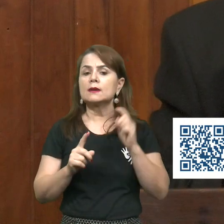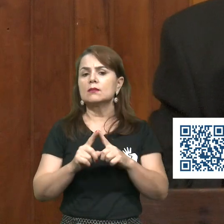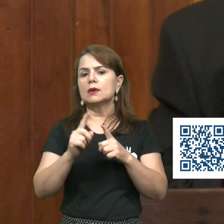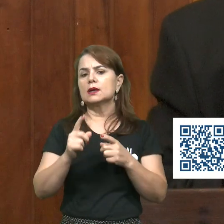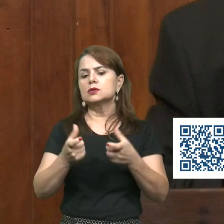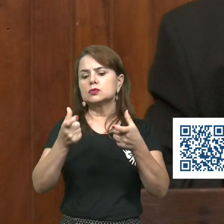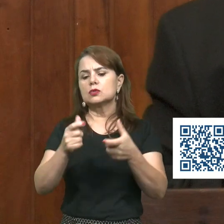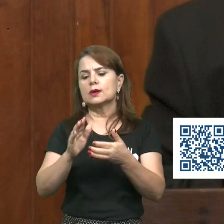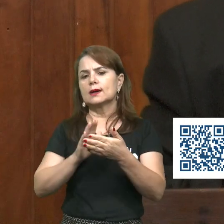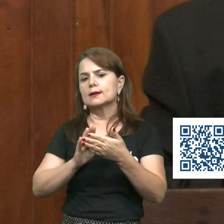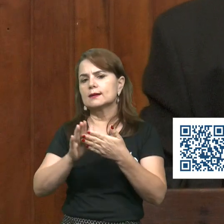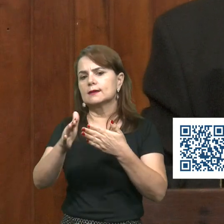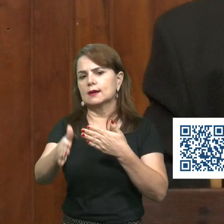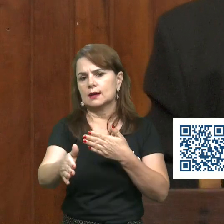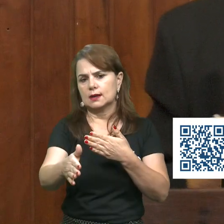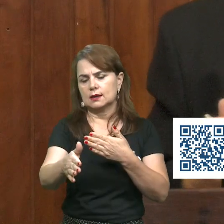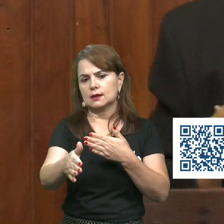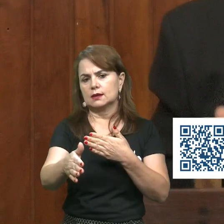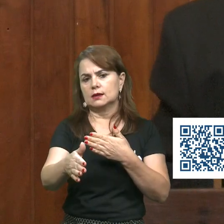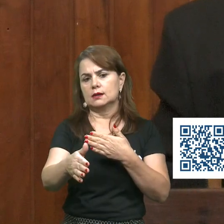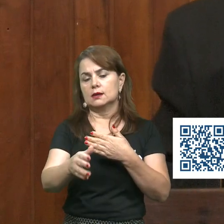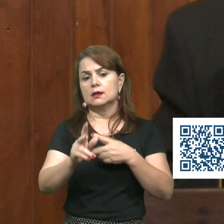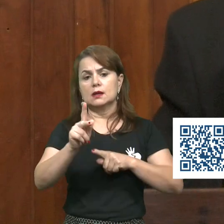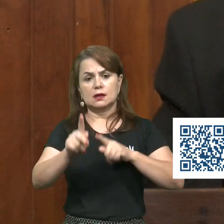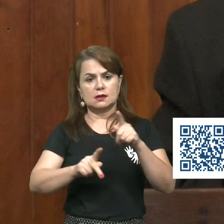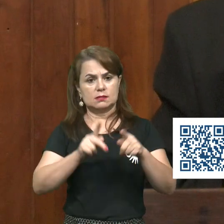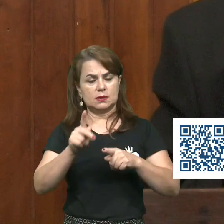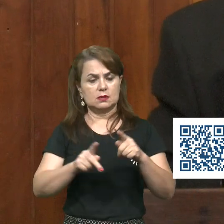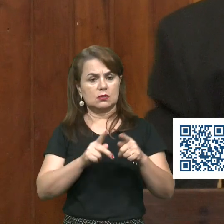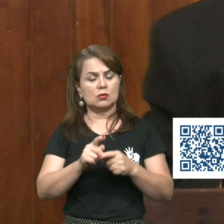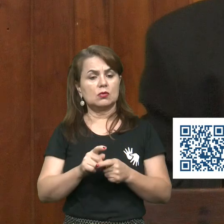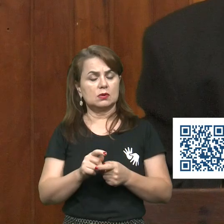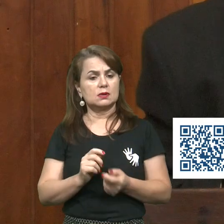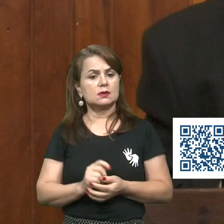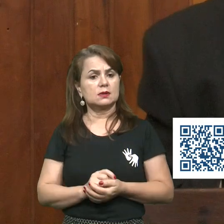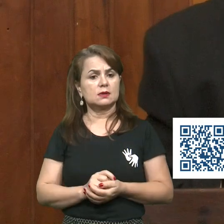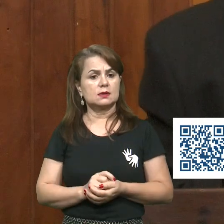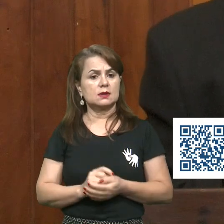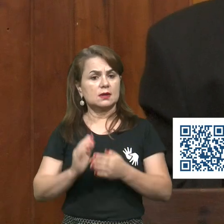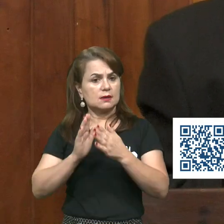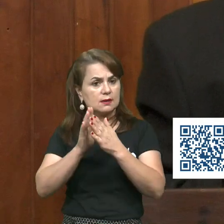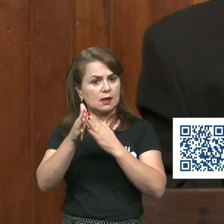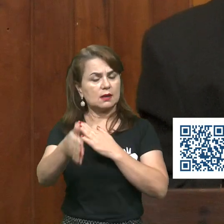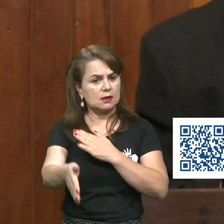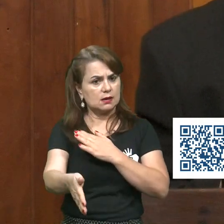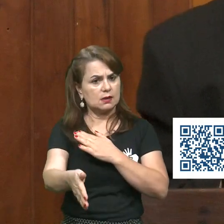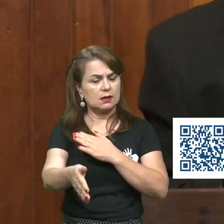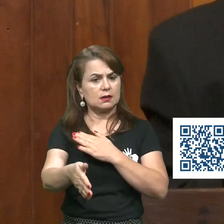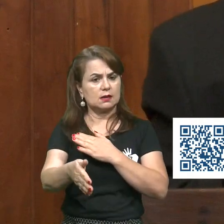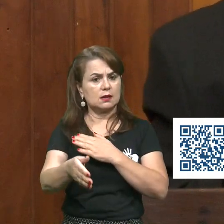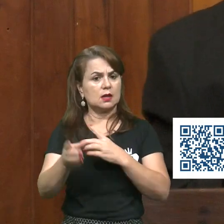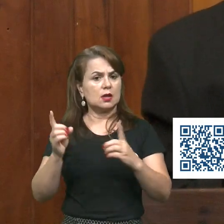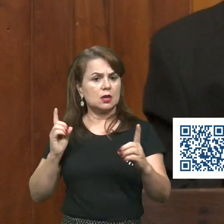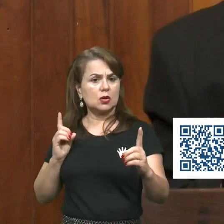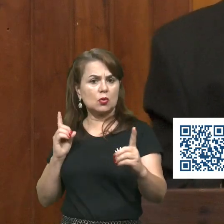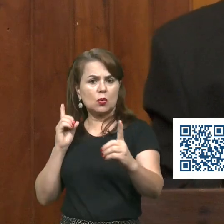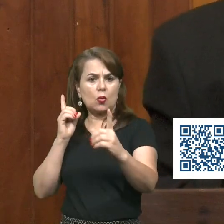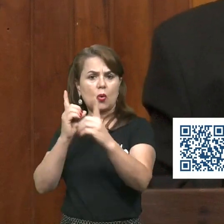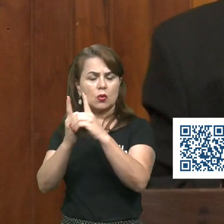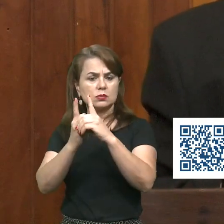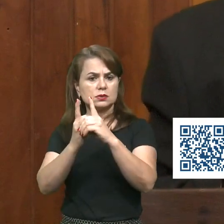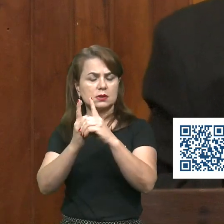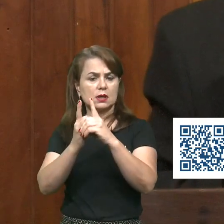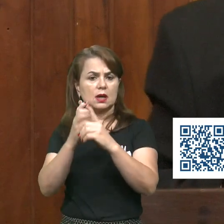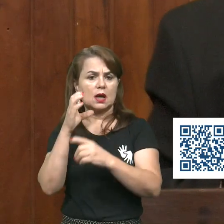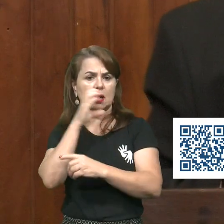faz com que os usuários que moram dentro do condomínio, ao sair, dêem de encontro com carros que vêm em